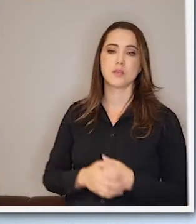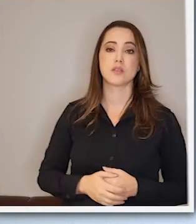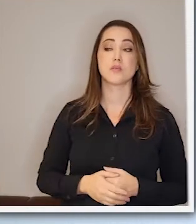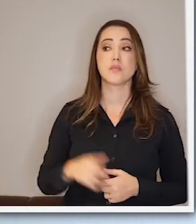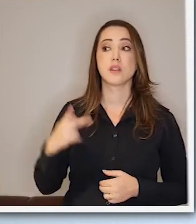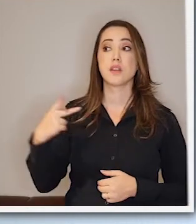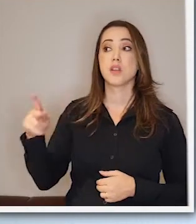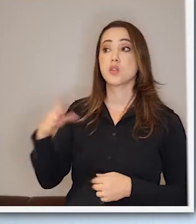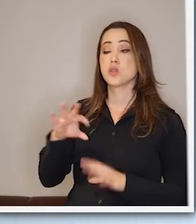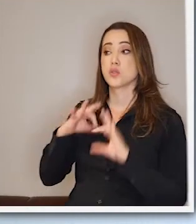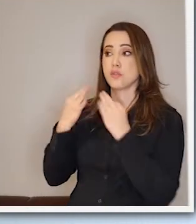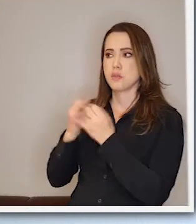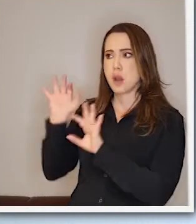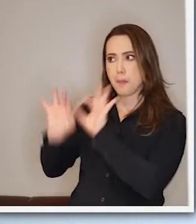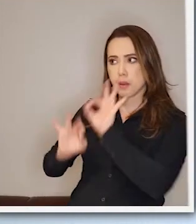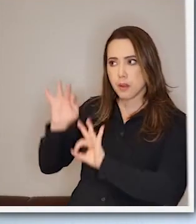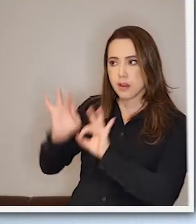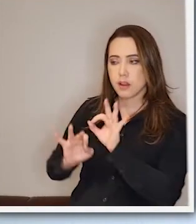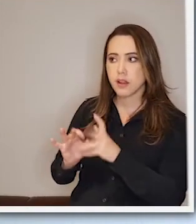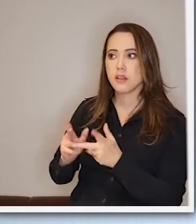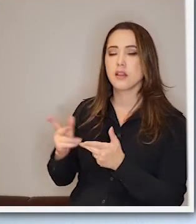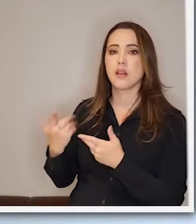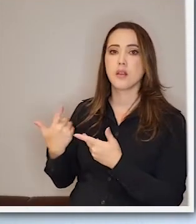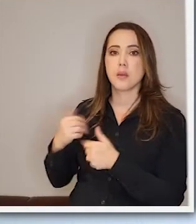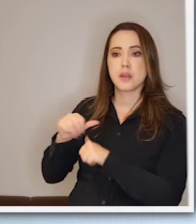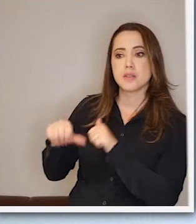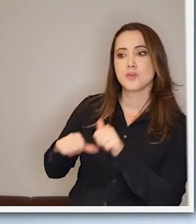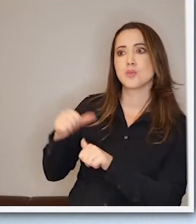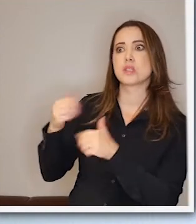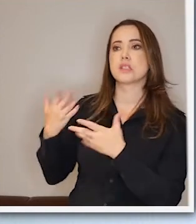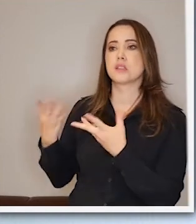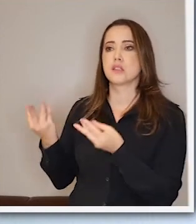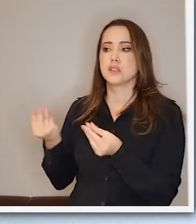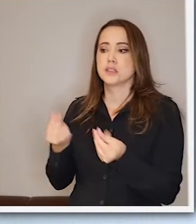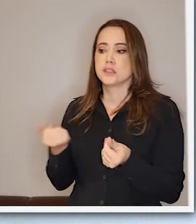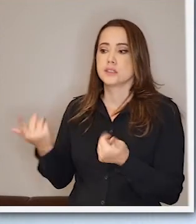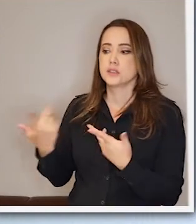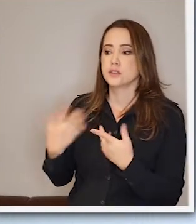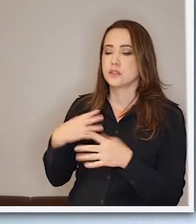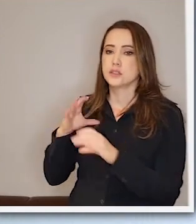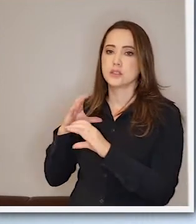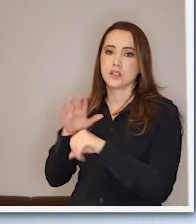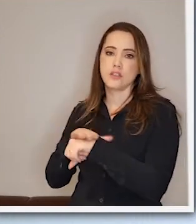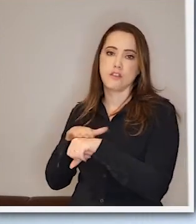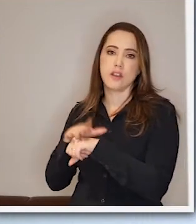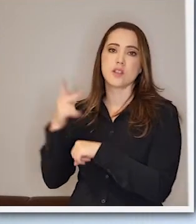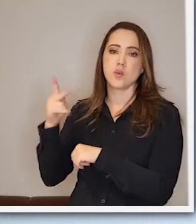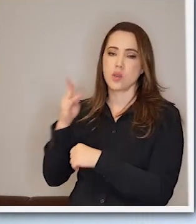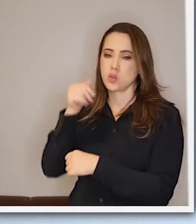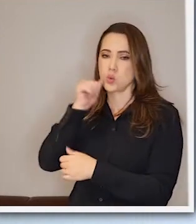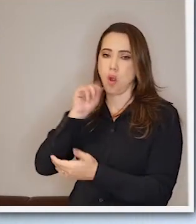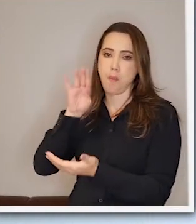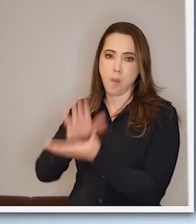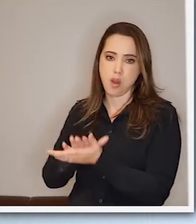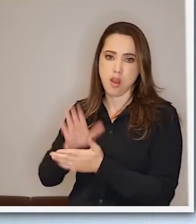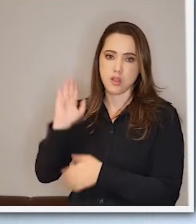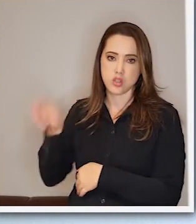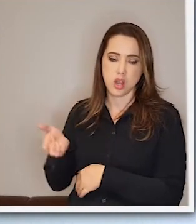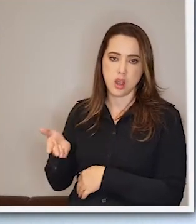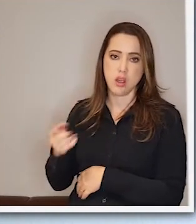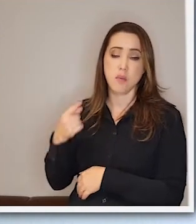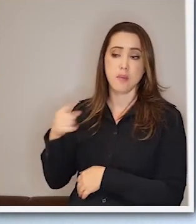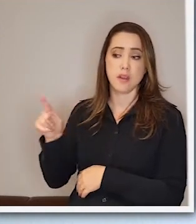Será que a família está preparada agora para essa vida pública? Você ainda é pré-candidato, mas claro